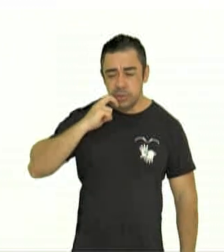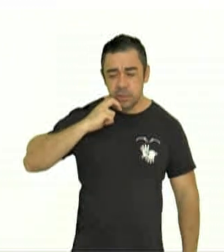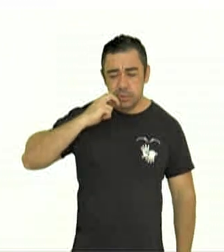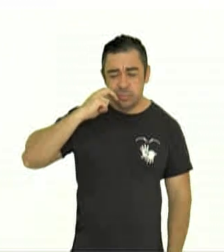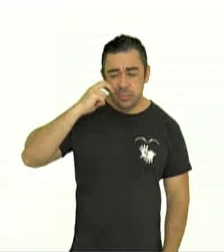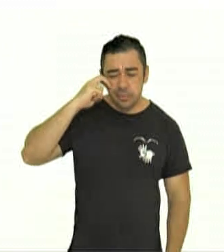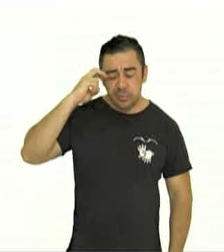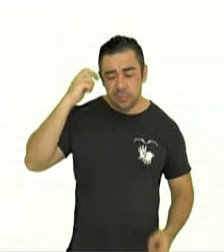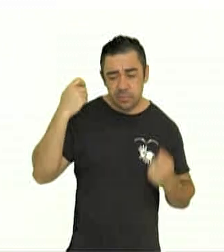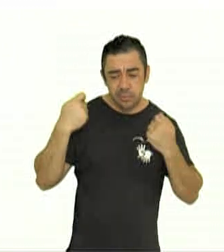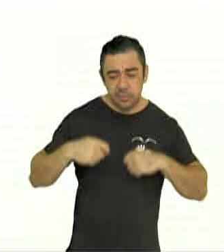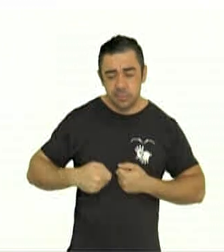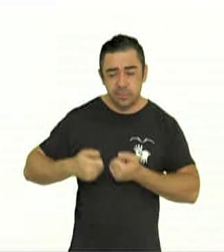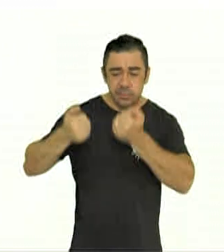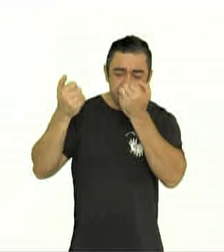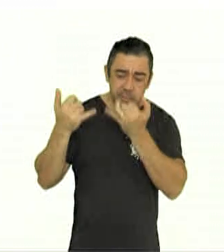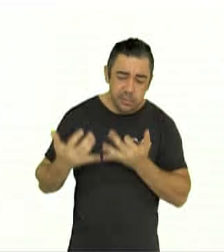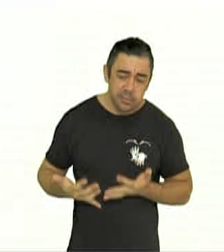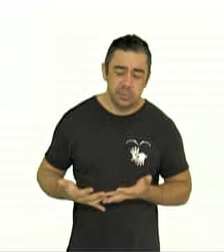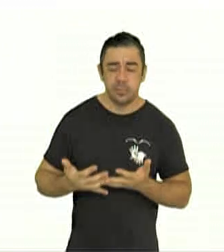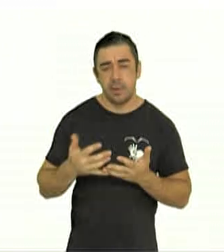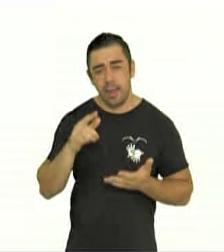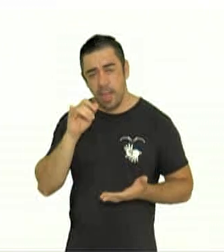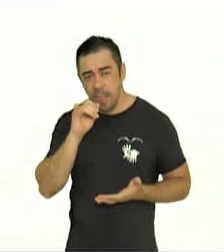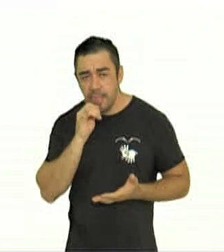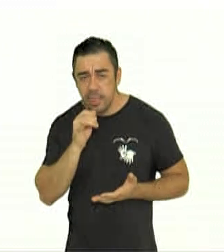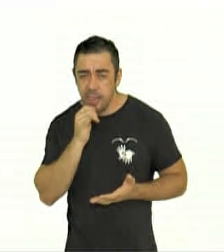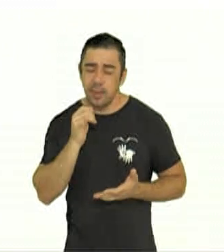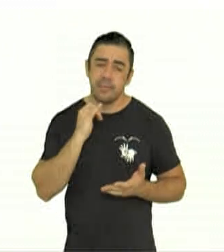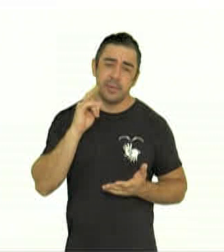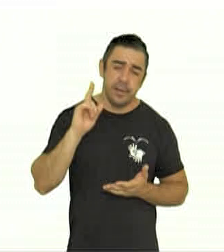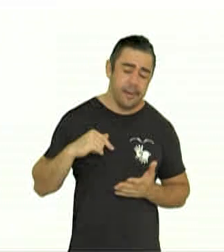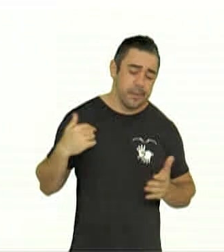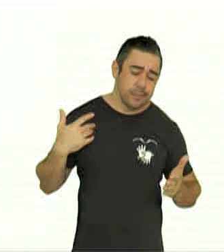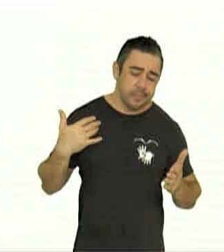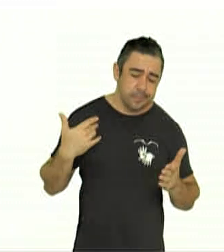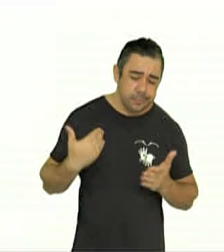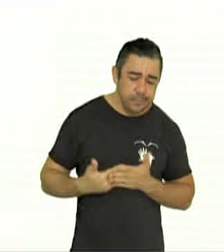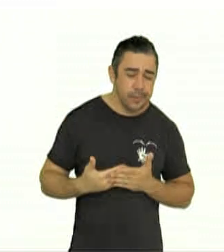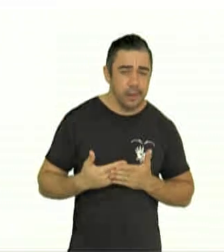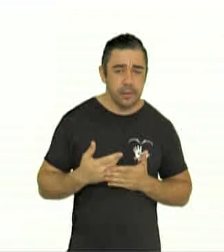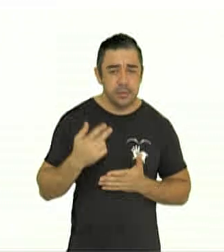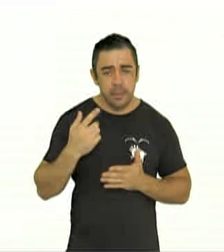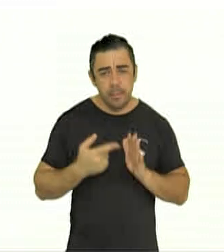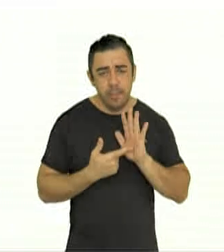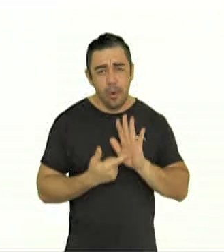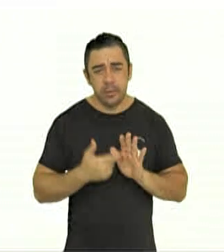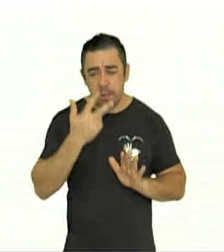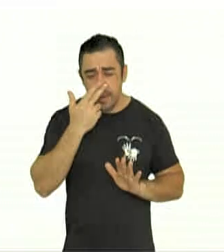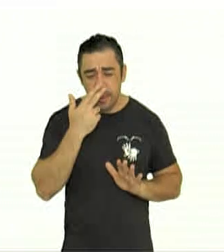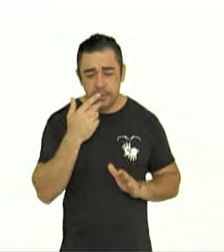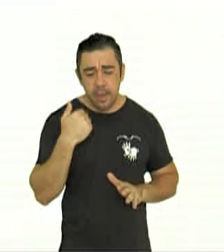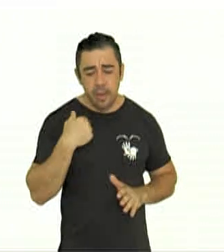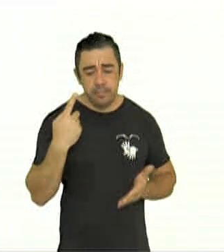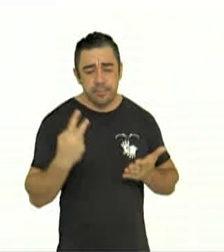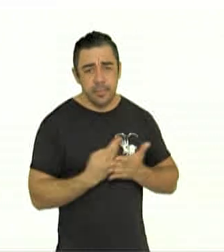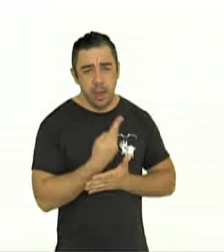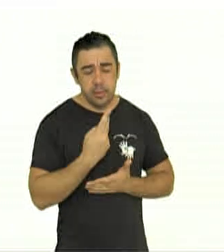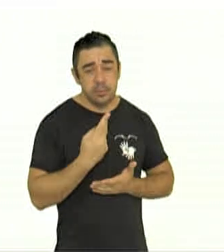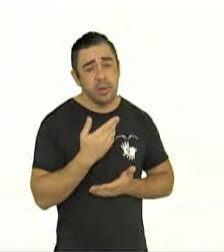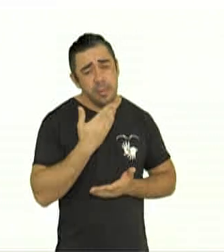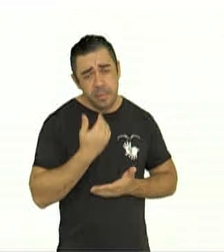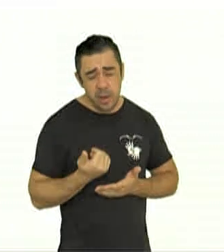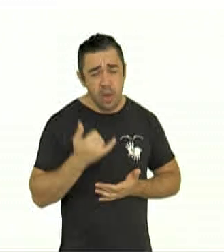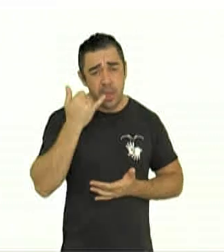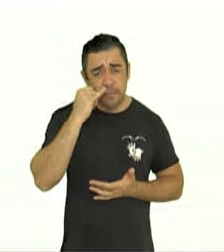exige explicações, que inexoráveis se desdobram até o fundo de um fracasso. Melhor poupar os outros, é sempre bom